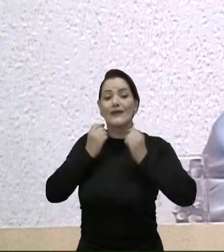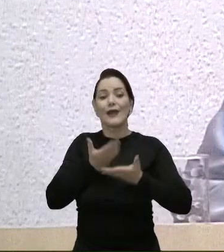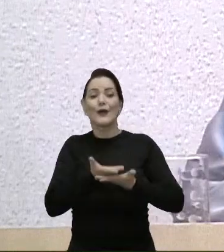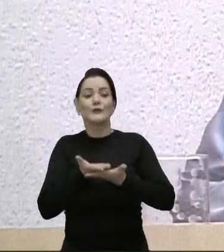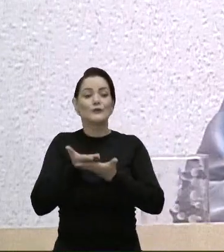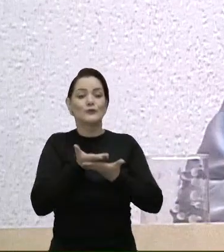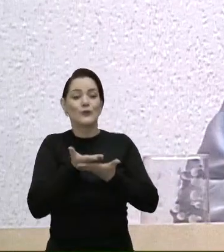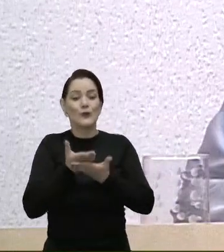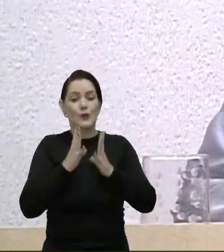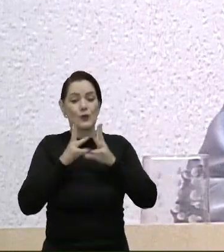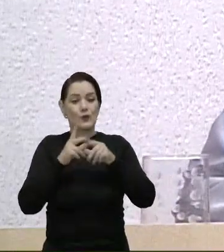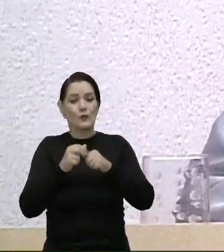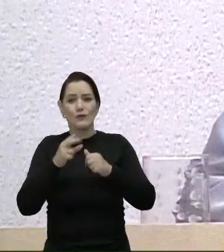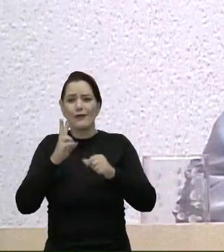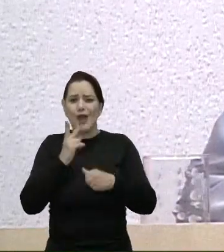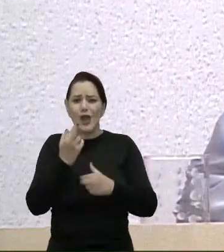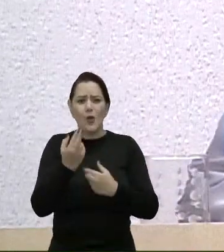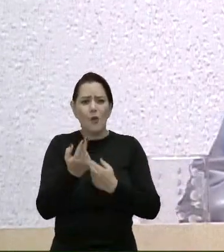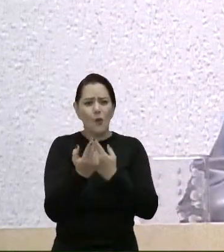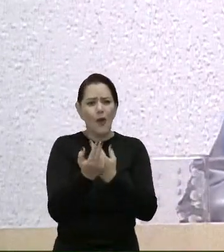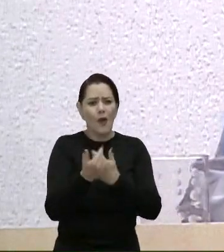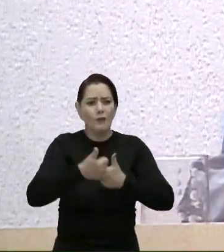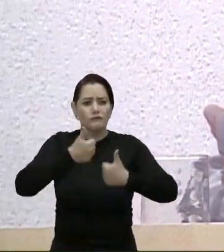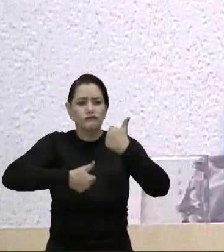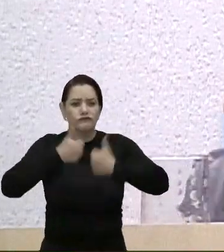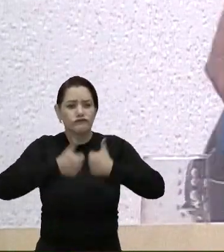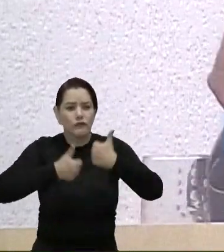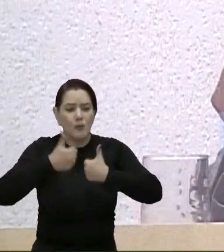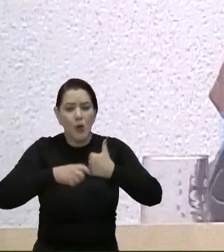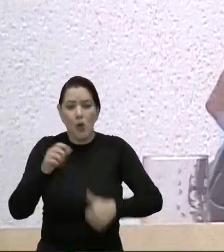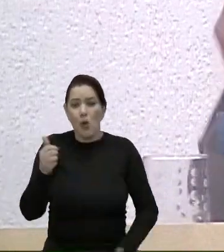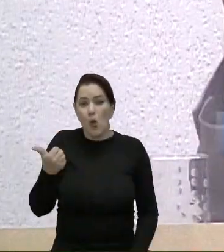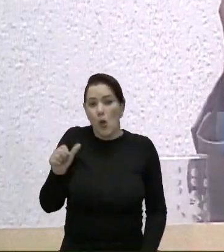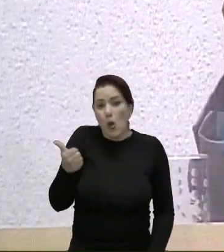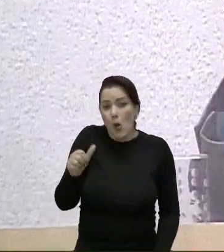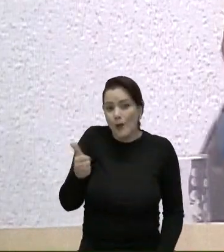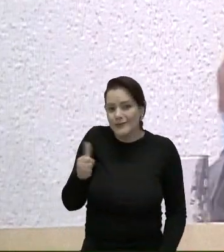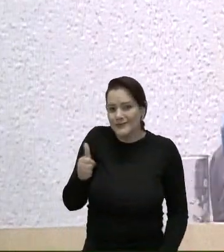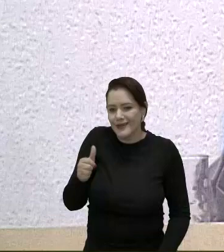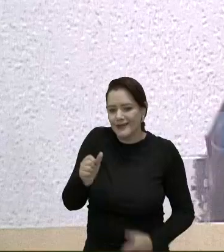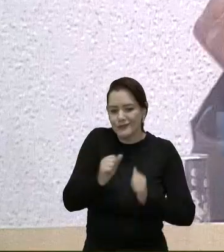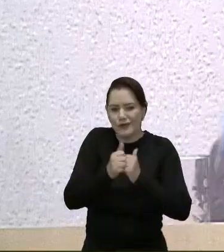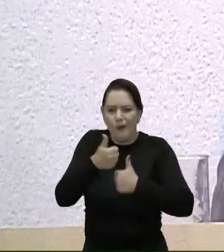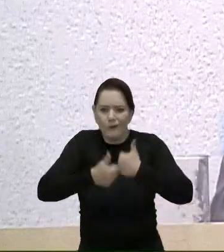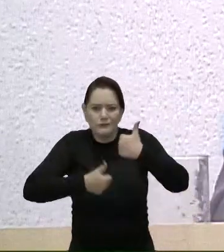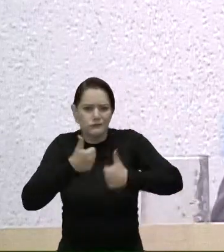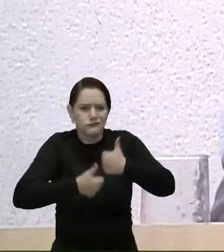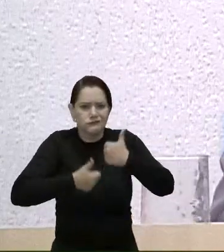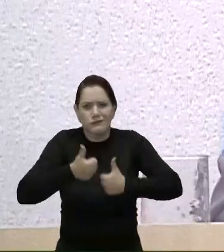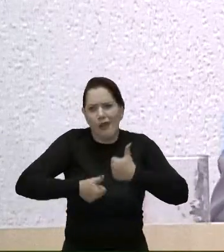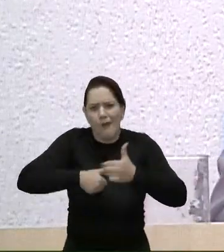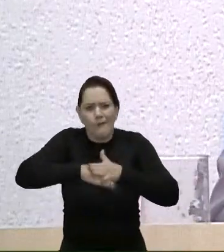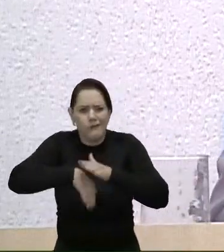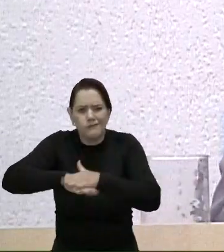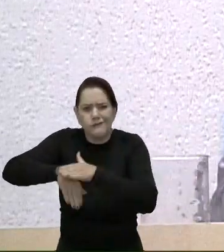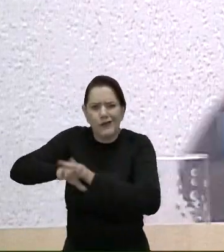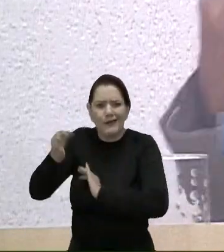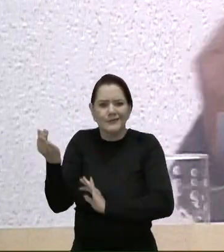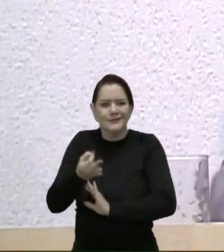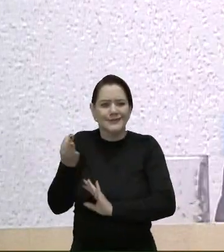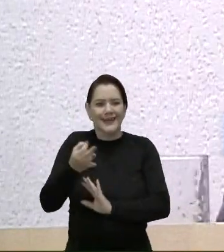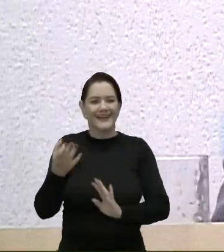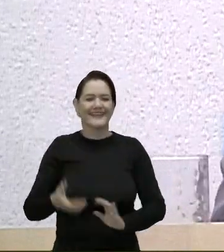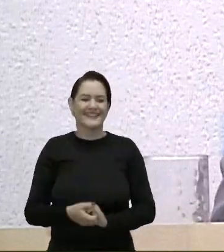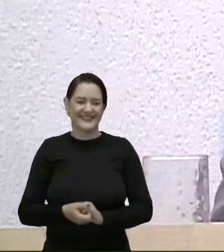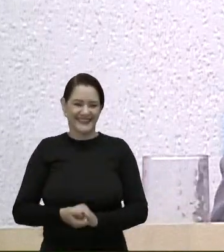um time de futebol, né? 11, né? Porque o time de futebol não ganha sozinho, ganha em 11. E os 11 tocou a bola certa, né? Fez tudo do